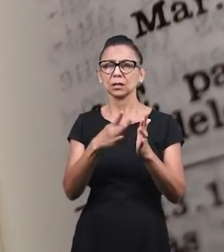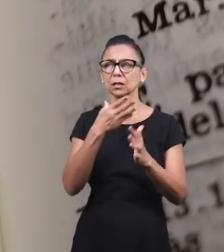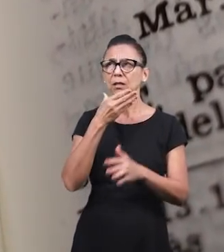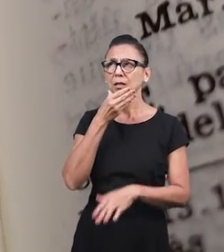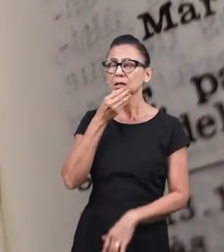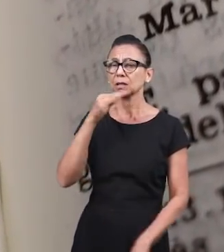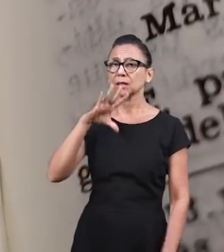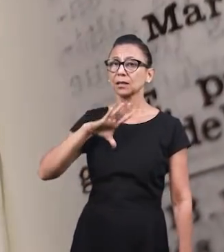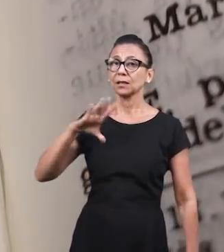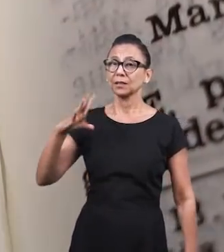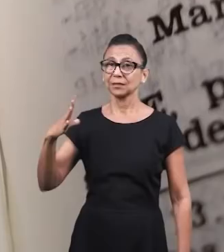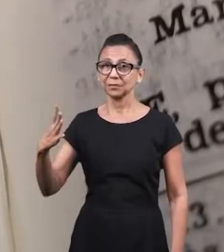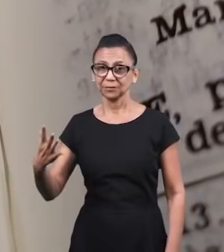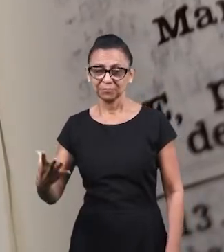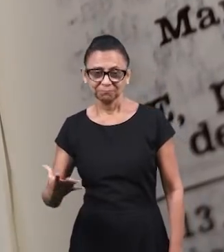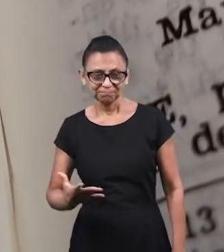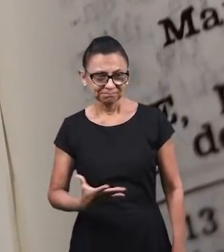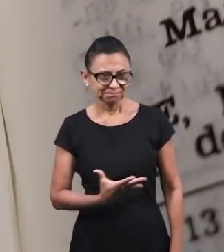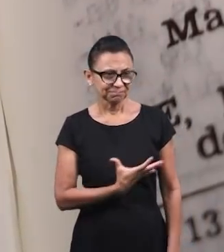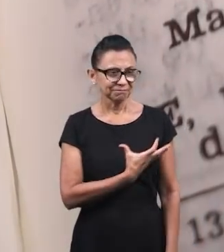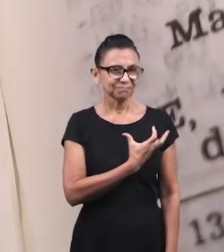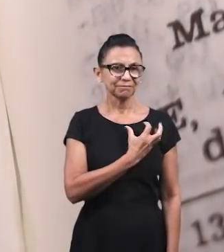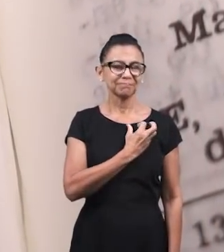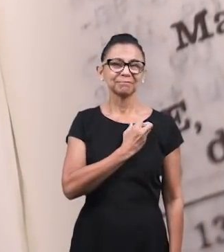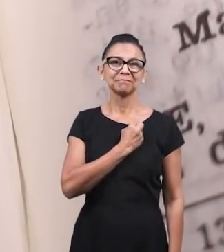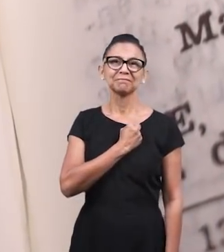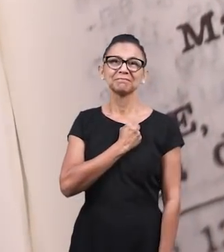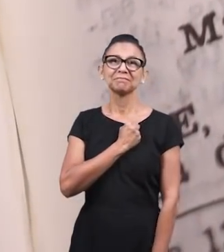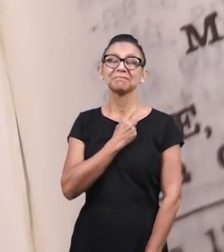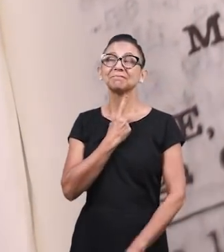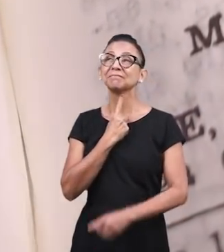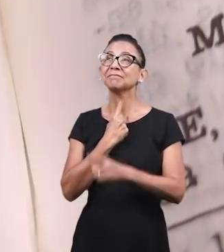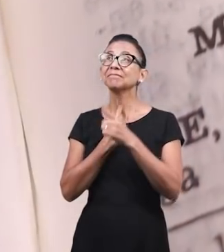vêm abrir-te, quero